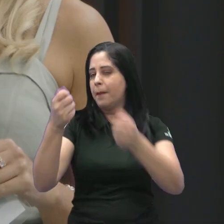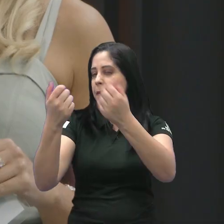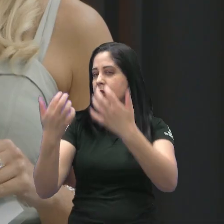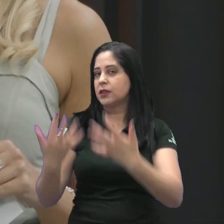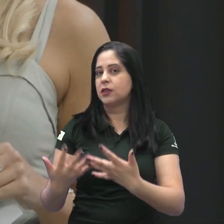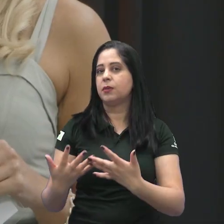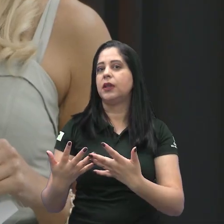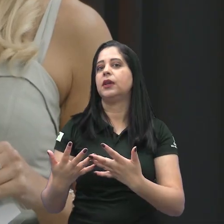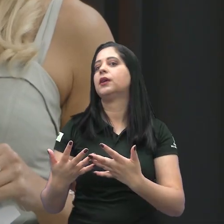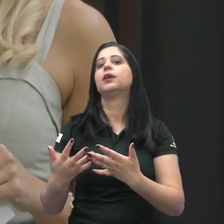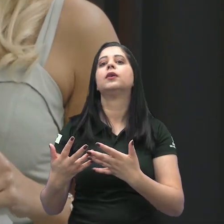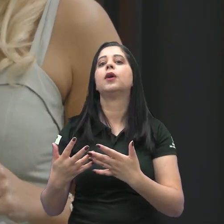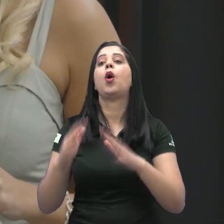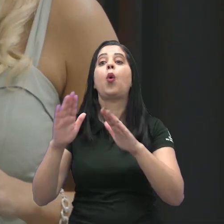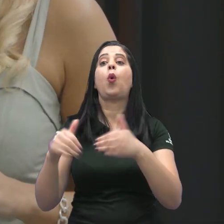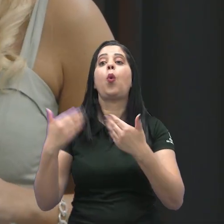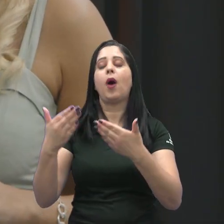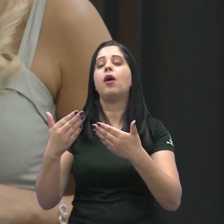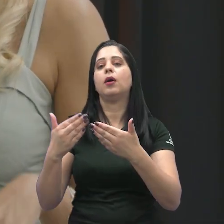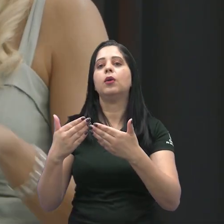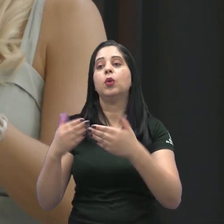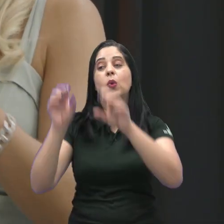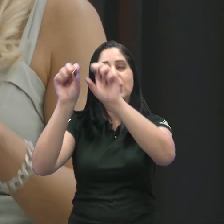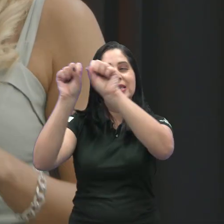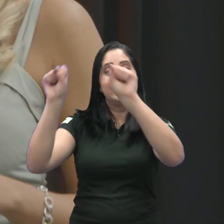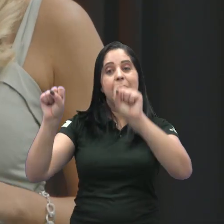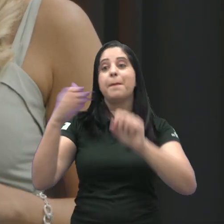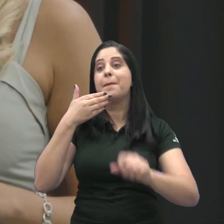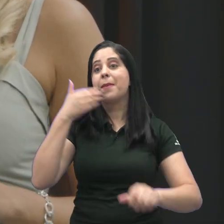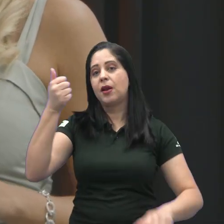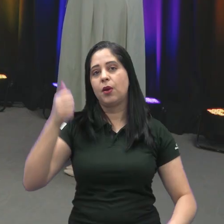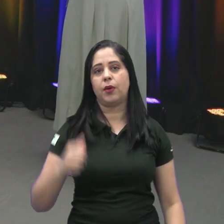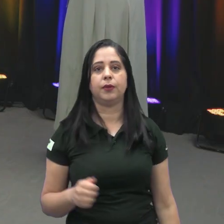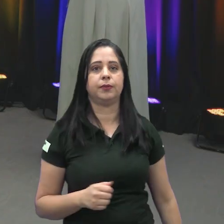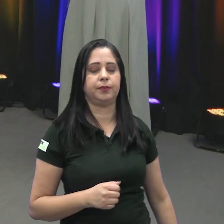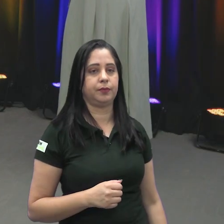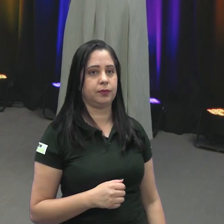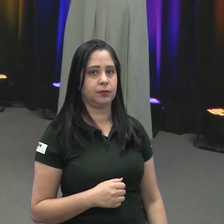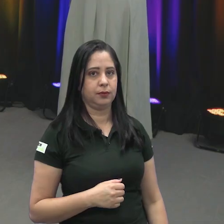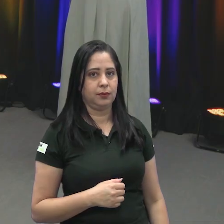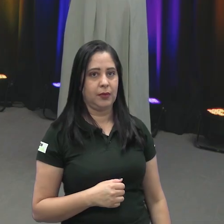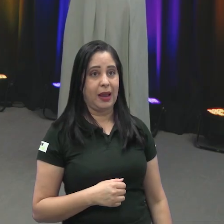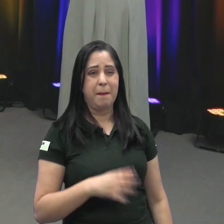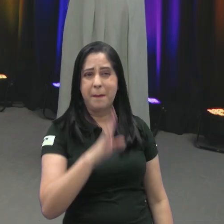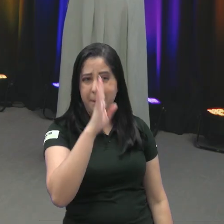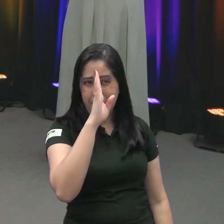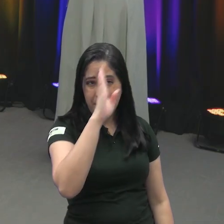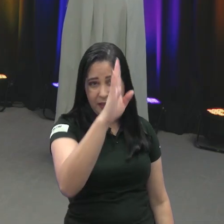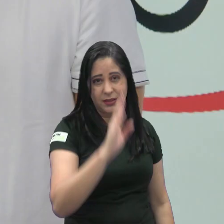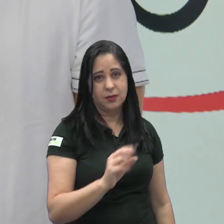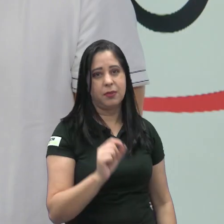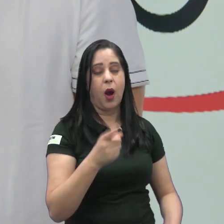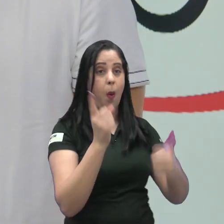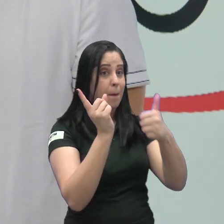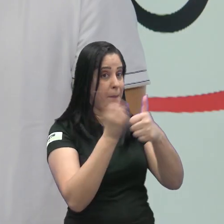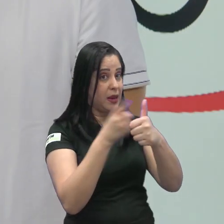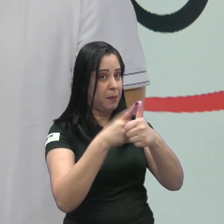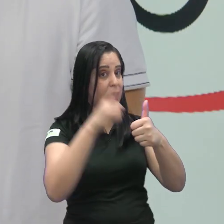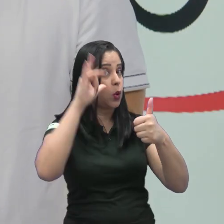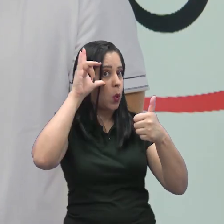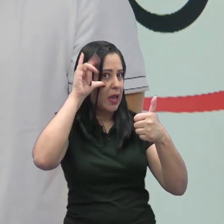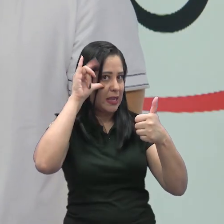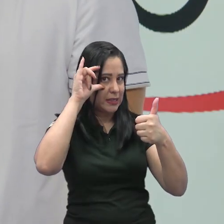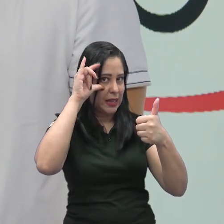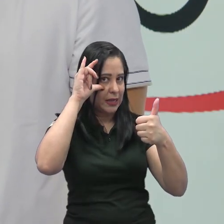pra gente das plataformas. Qual que você acha que é essencial? Acho que hoje em dia a essencial, a número 1, é o Instagram.